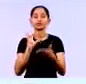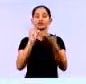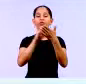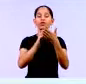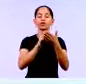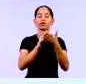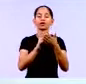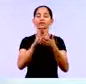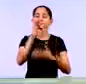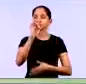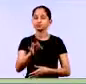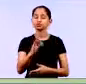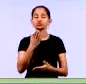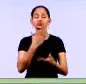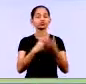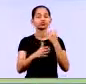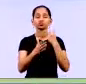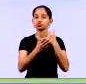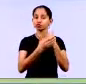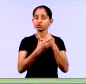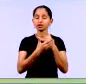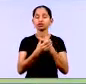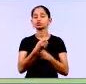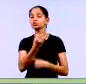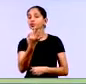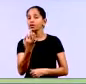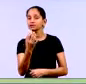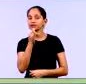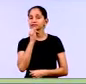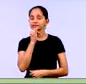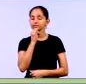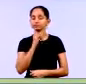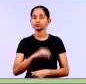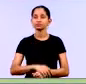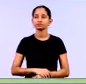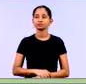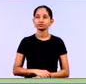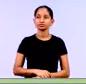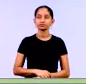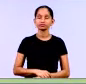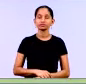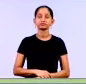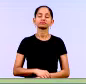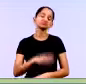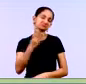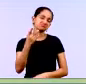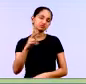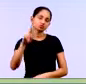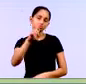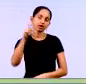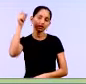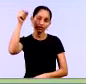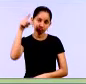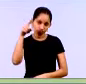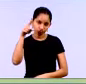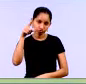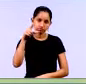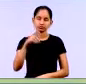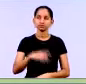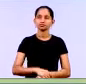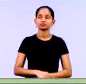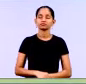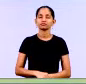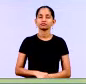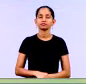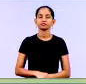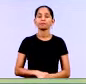aqui a quantidade total a produzir. Vamos pegar aqui de azul. Quantidade total a produzir, ó,